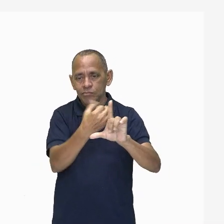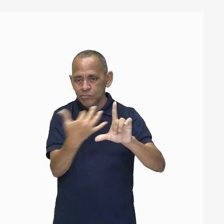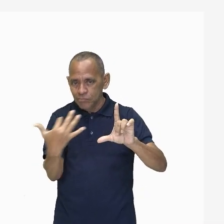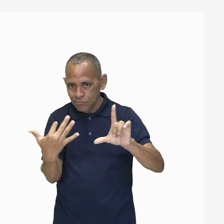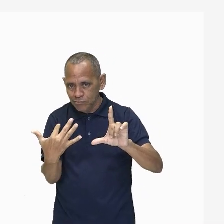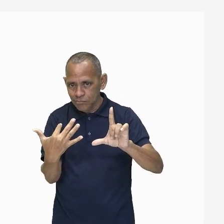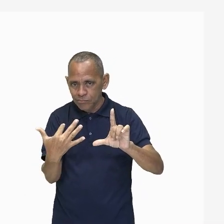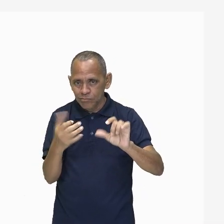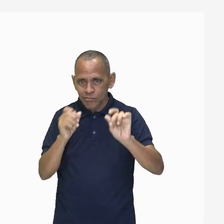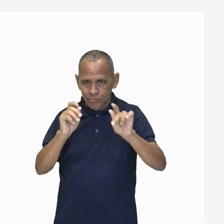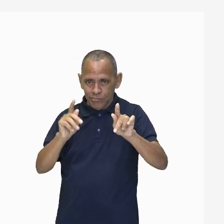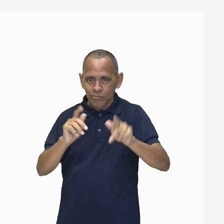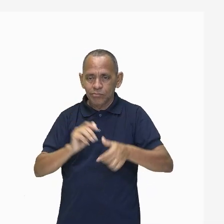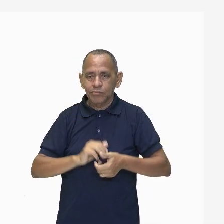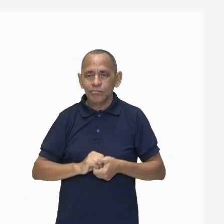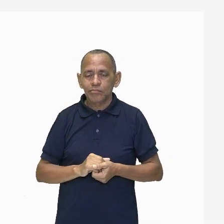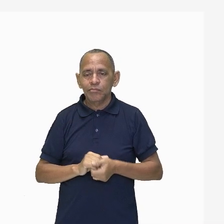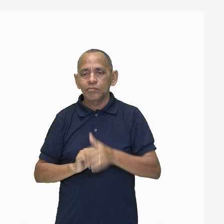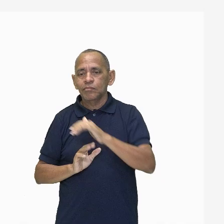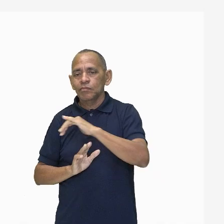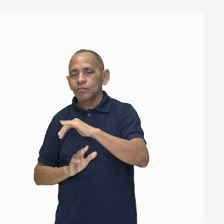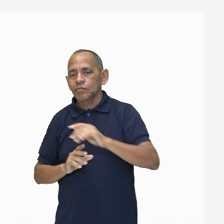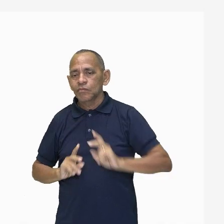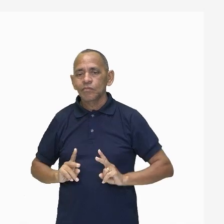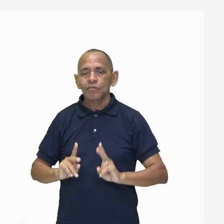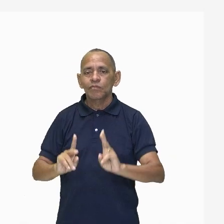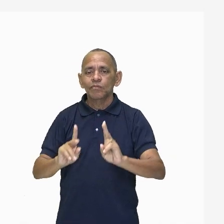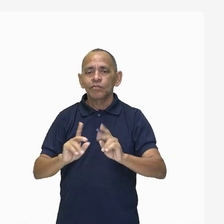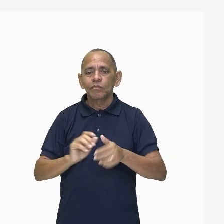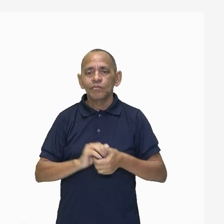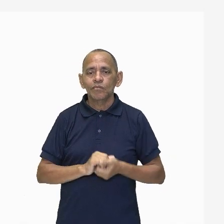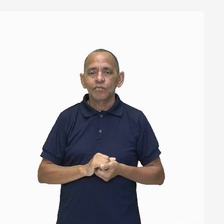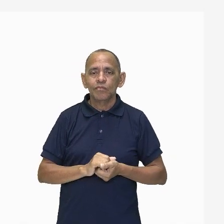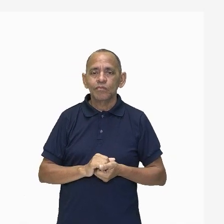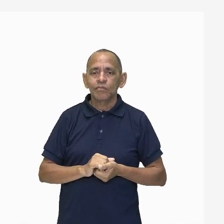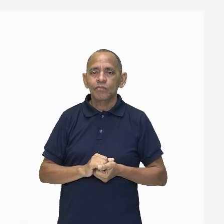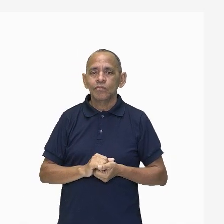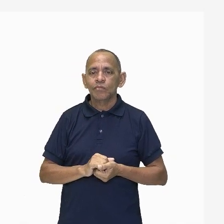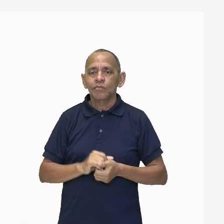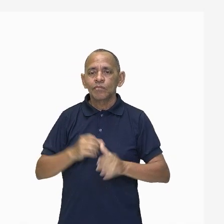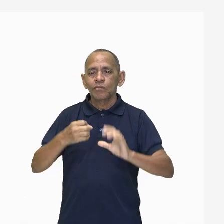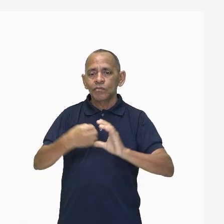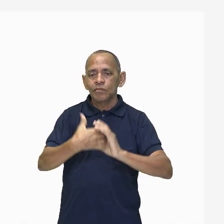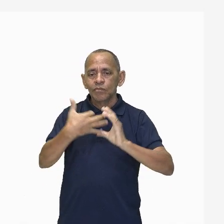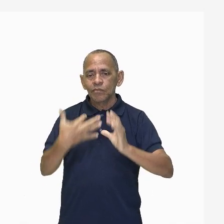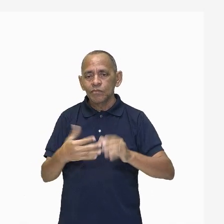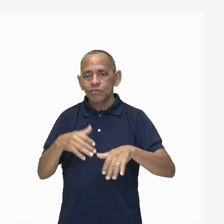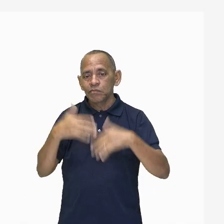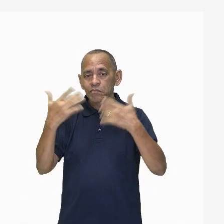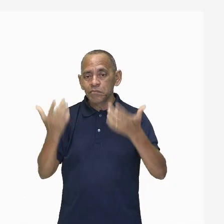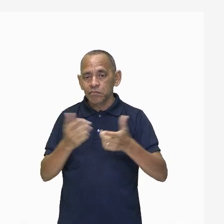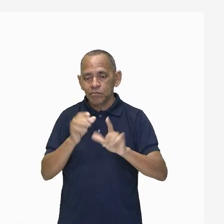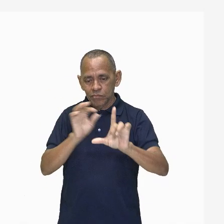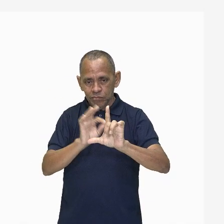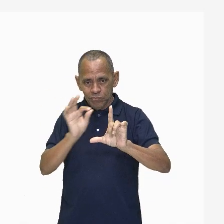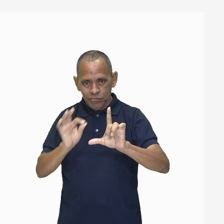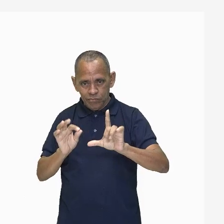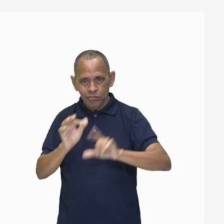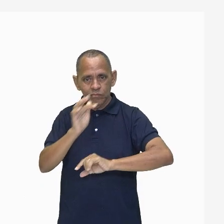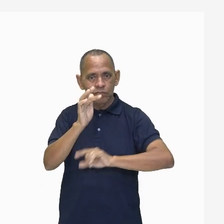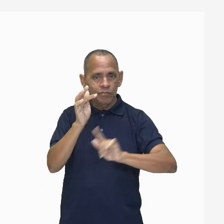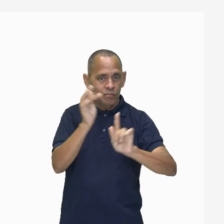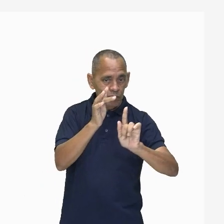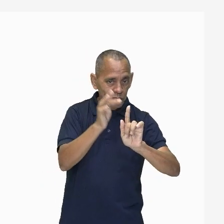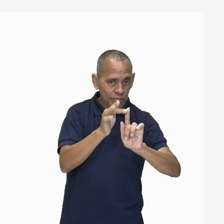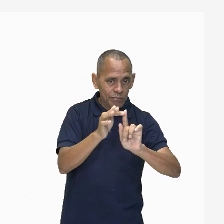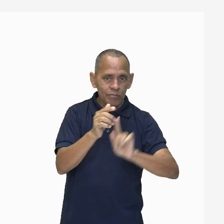Tá certo? Continuando, então, nós vamos falar sobre as características de um gráfico de uma função do primeiro grau. E